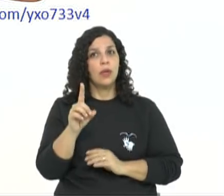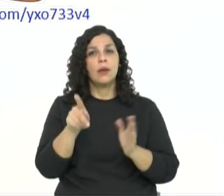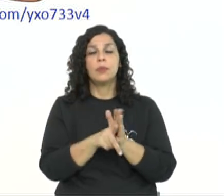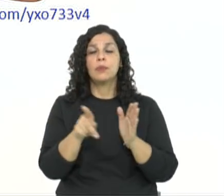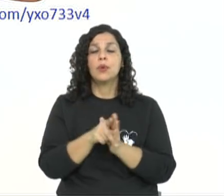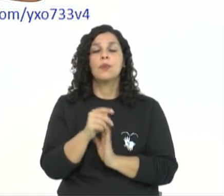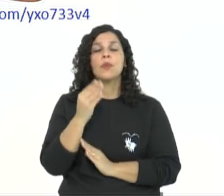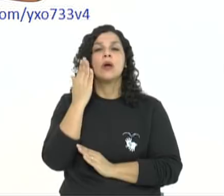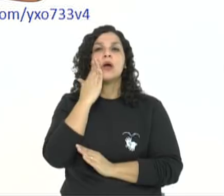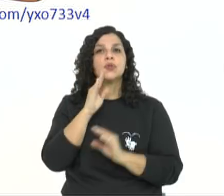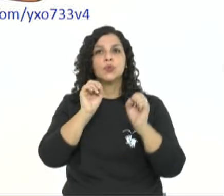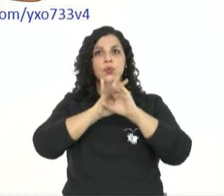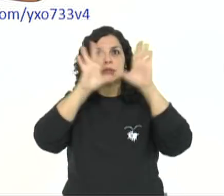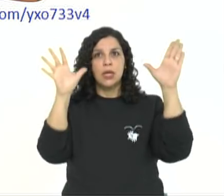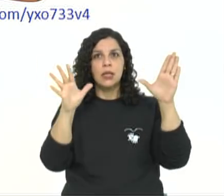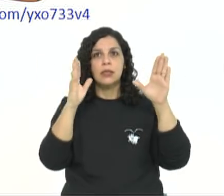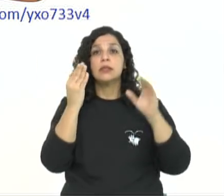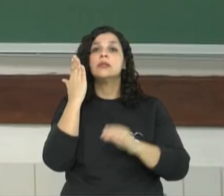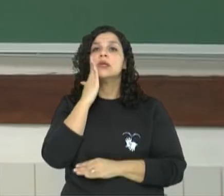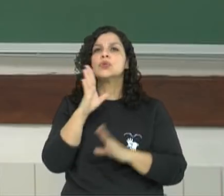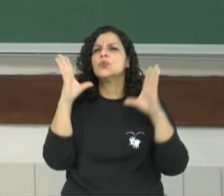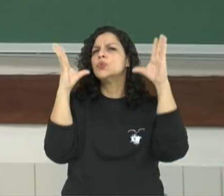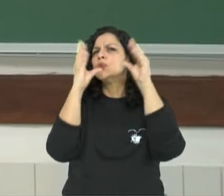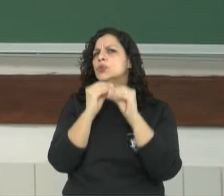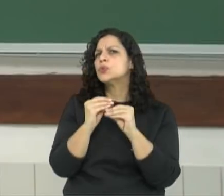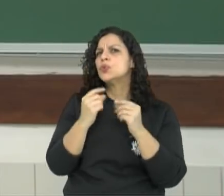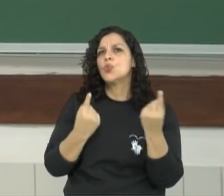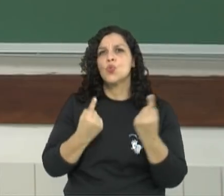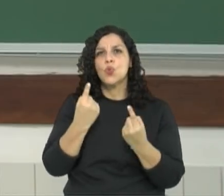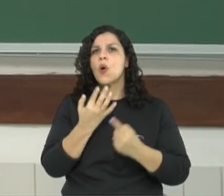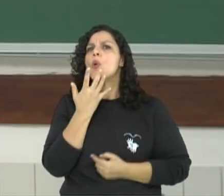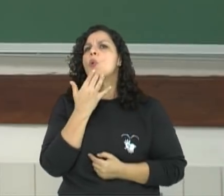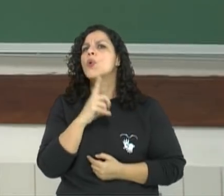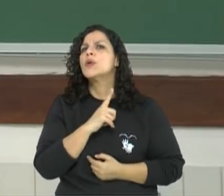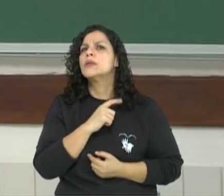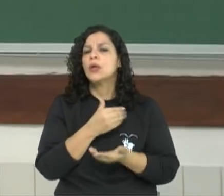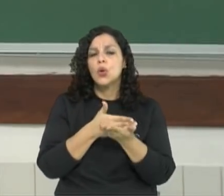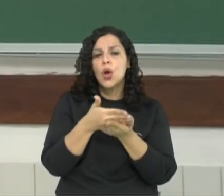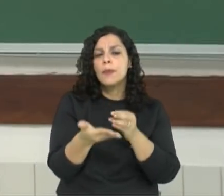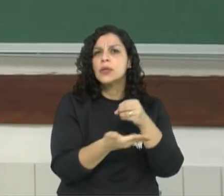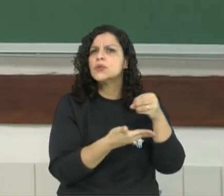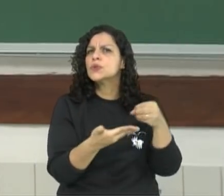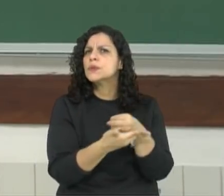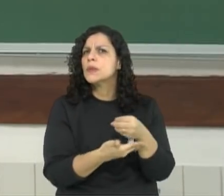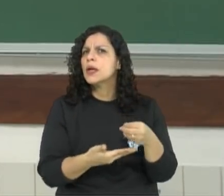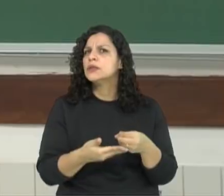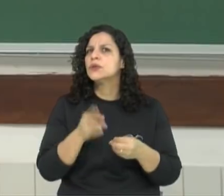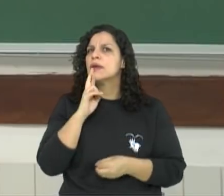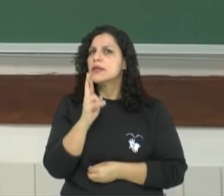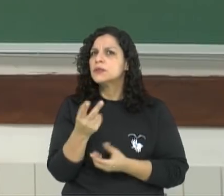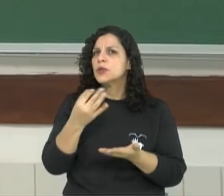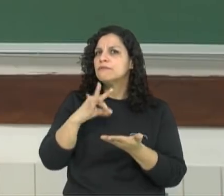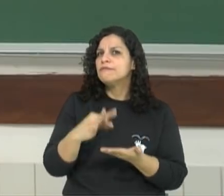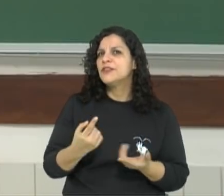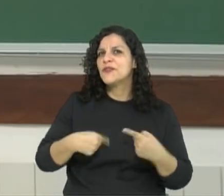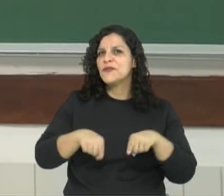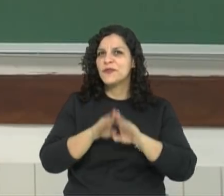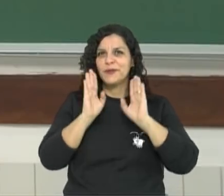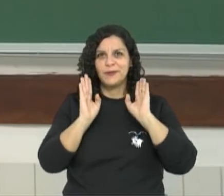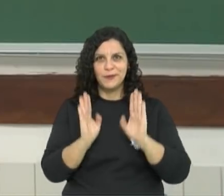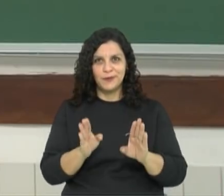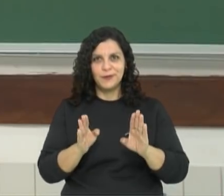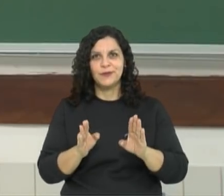azul clara e azul escura. Você lembra lá das cores dos iniciantes? Resolva então o